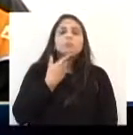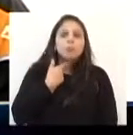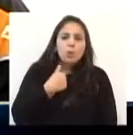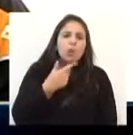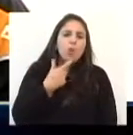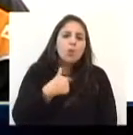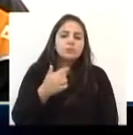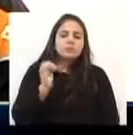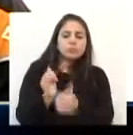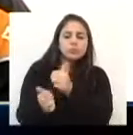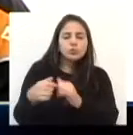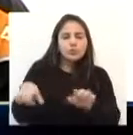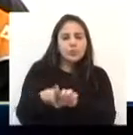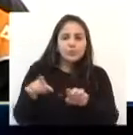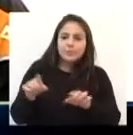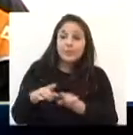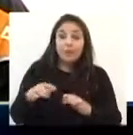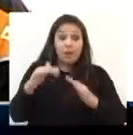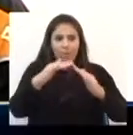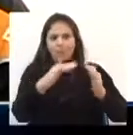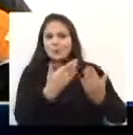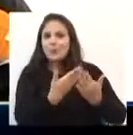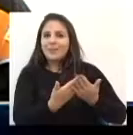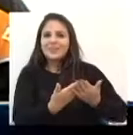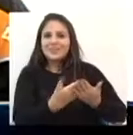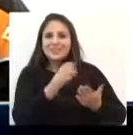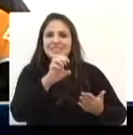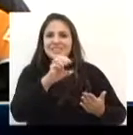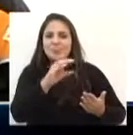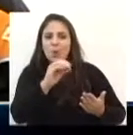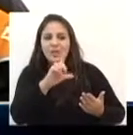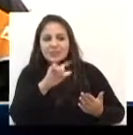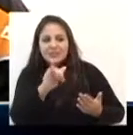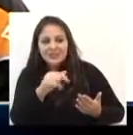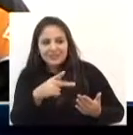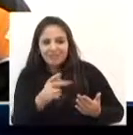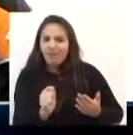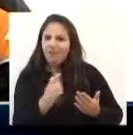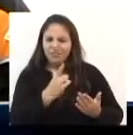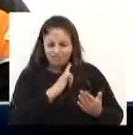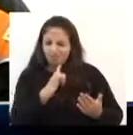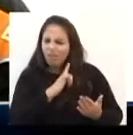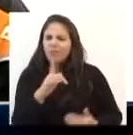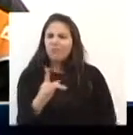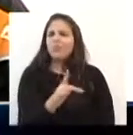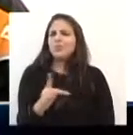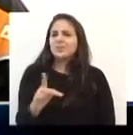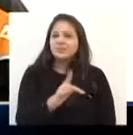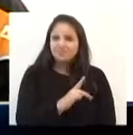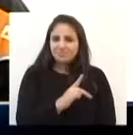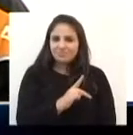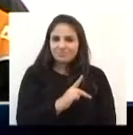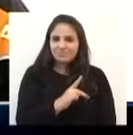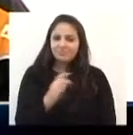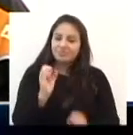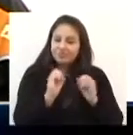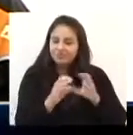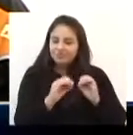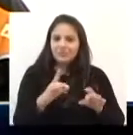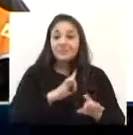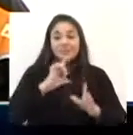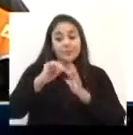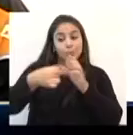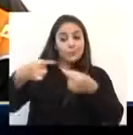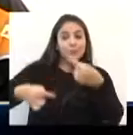E ainda mais uma escolinha, né, que tem o professor que vai ensinar, que depois vai para a competição, que vai para o campeonato.